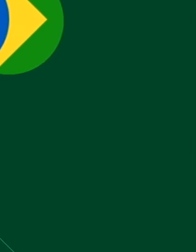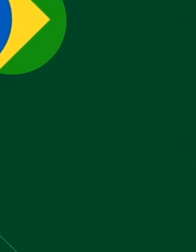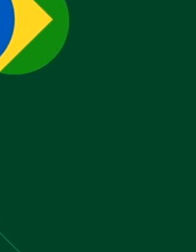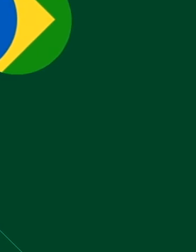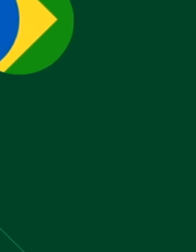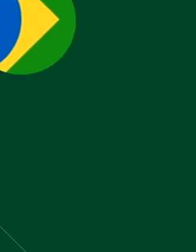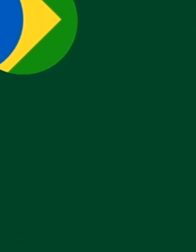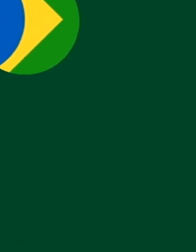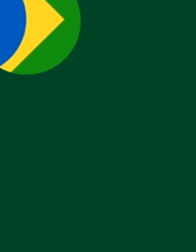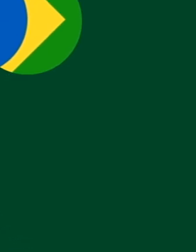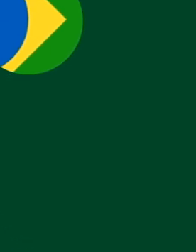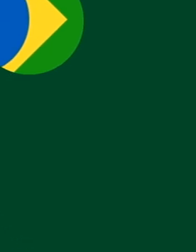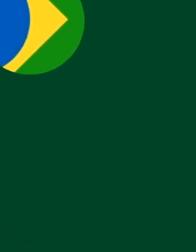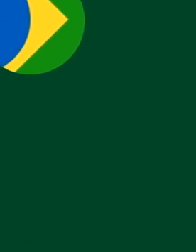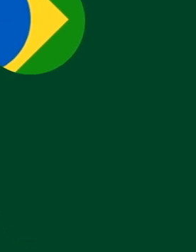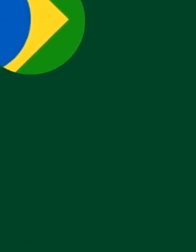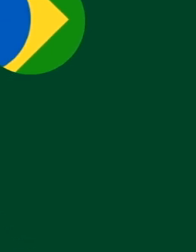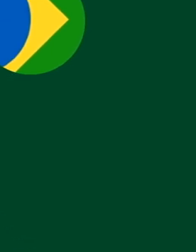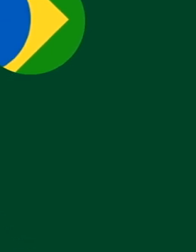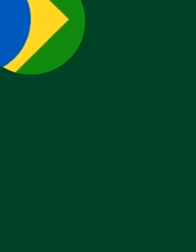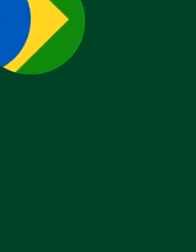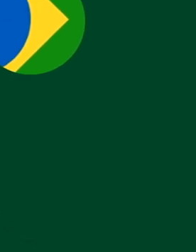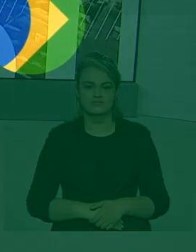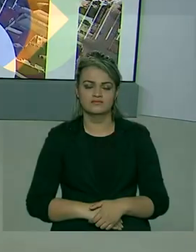Momento Saúde.